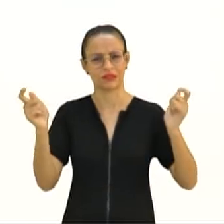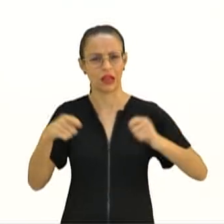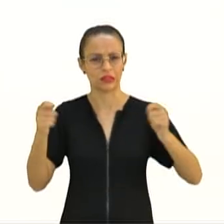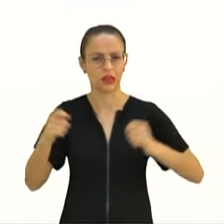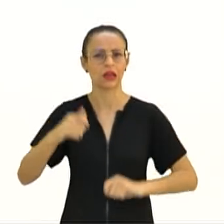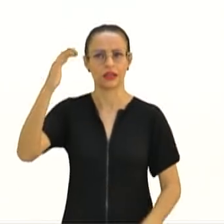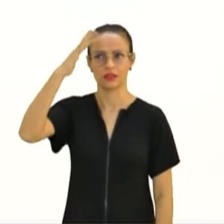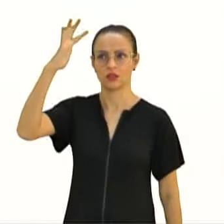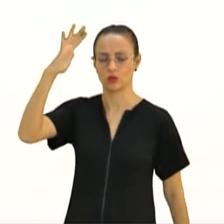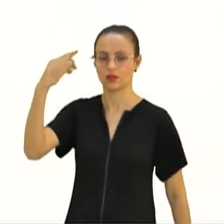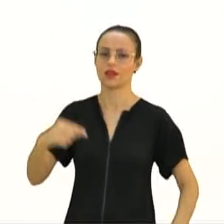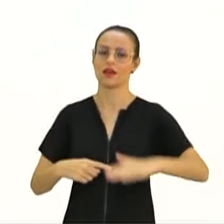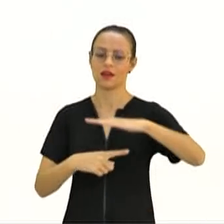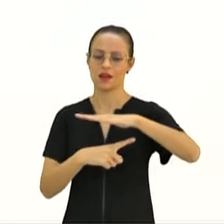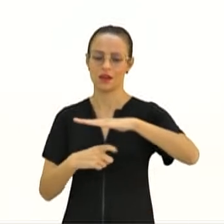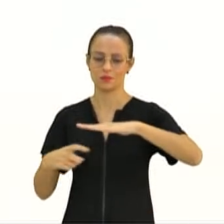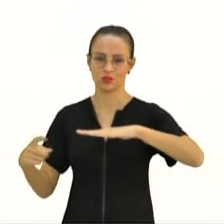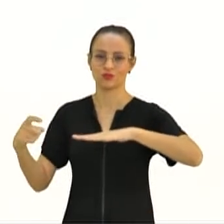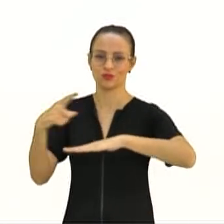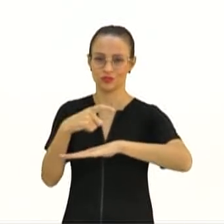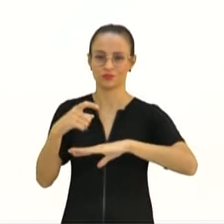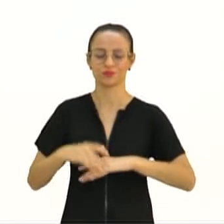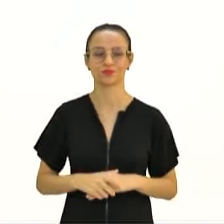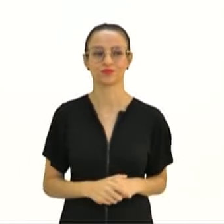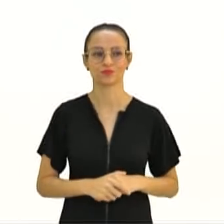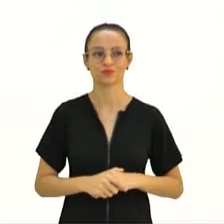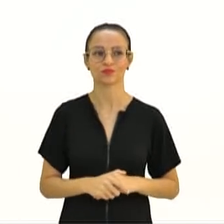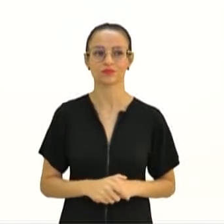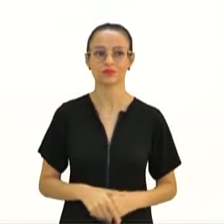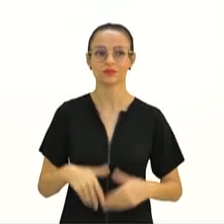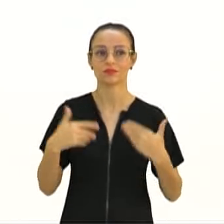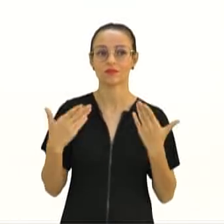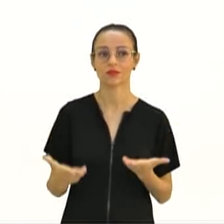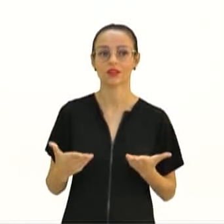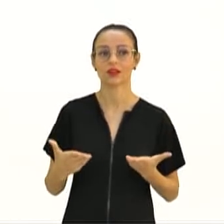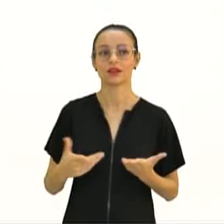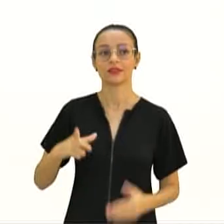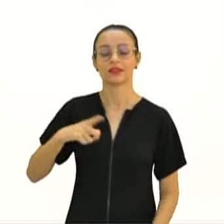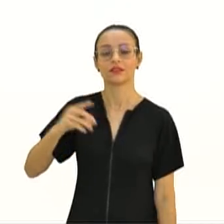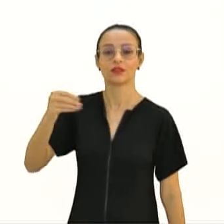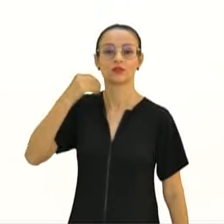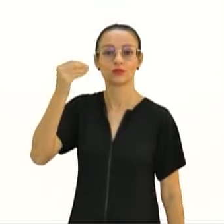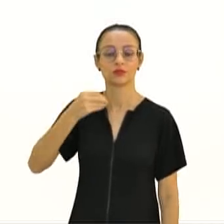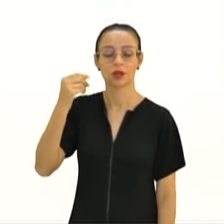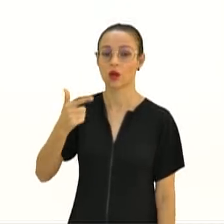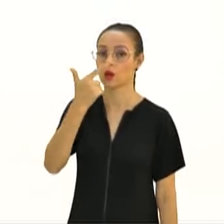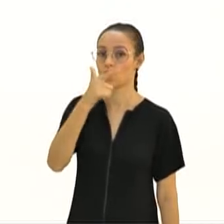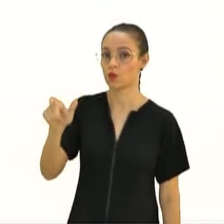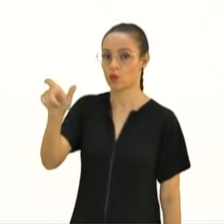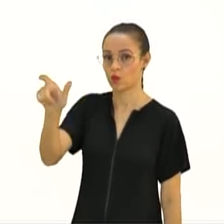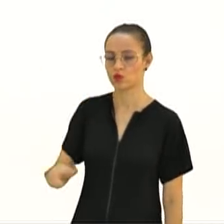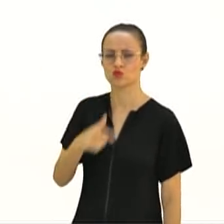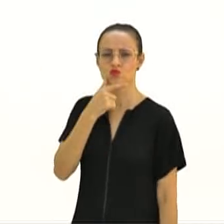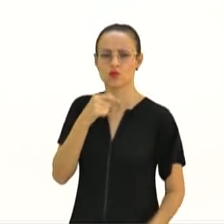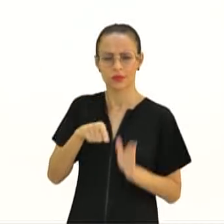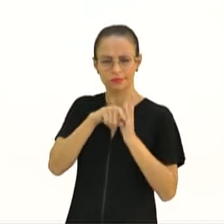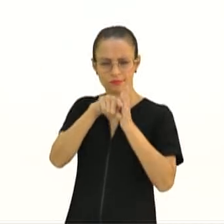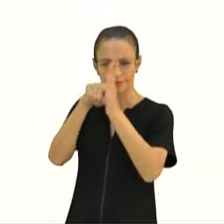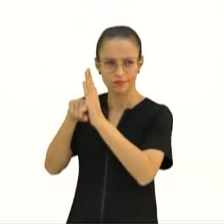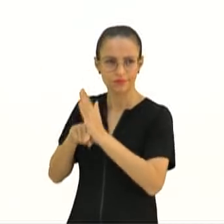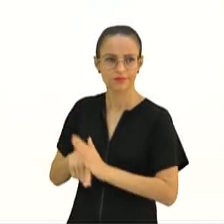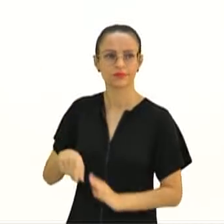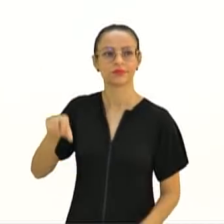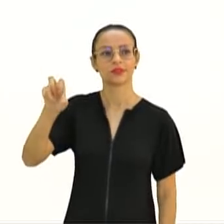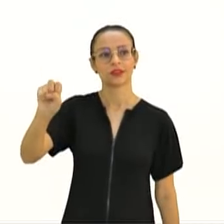possibilidade da abiogênese. Muito bem. Aí teve o experimento de um outro cientista, depois, que é o